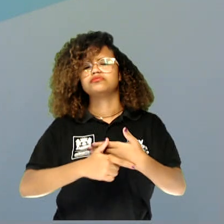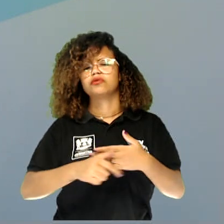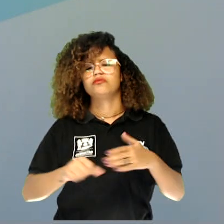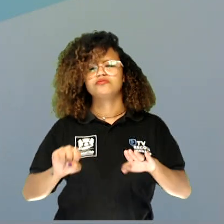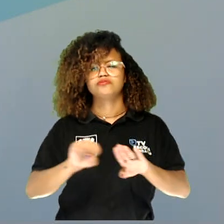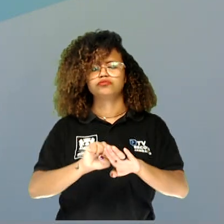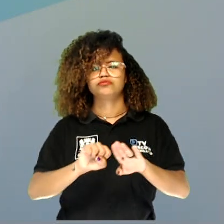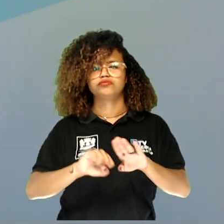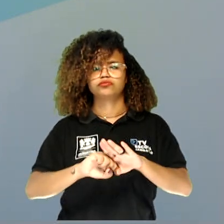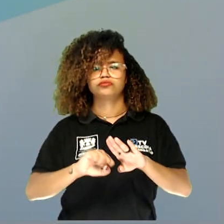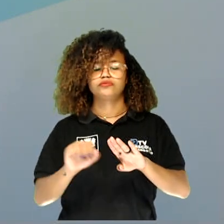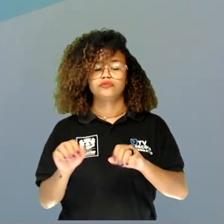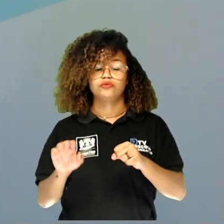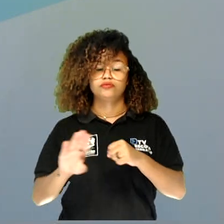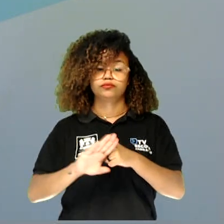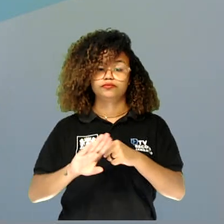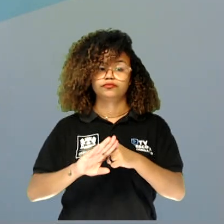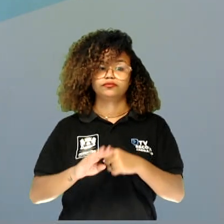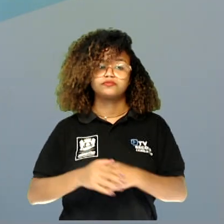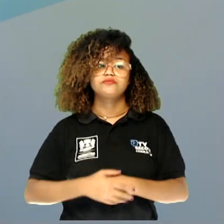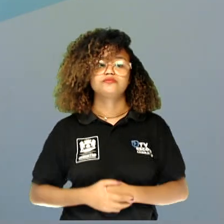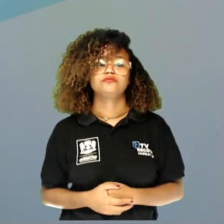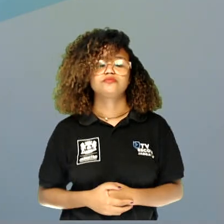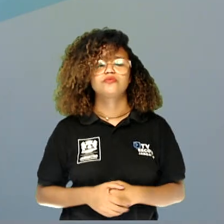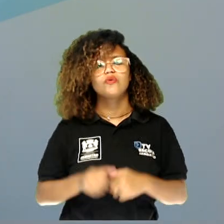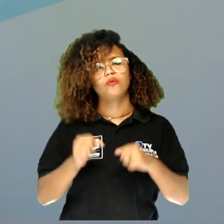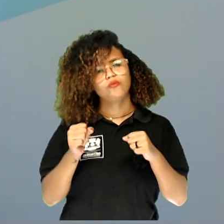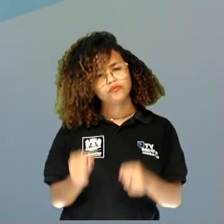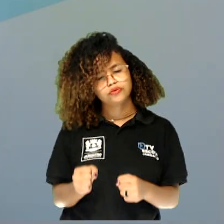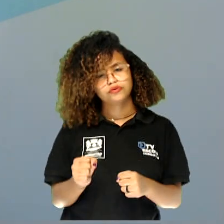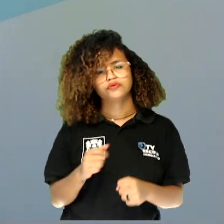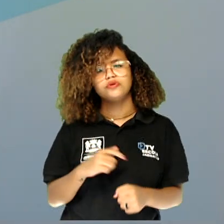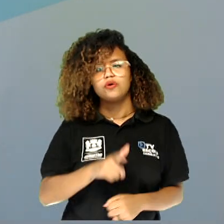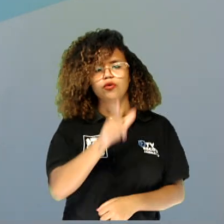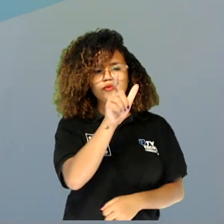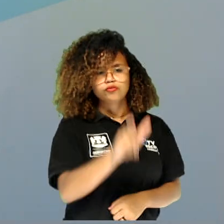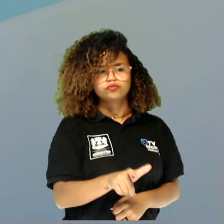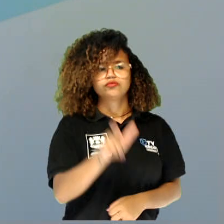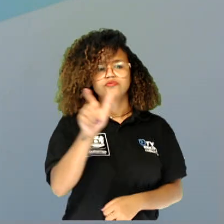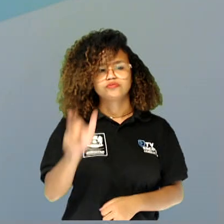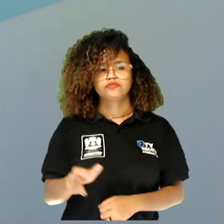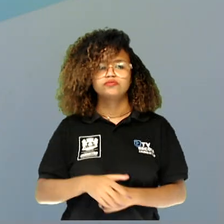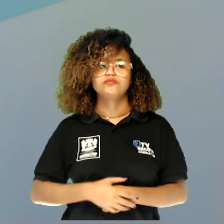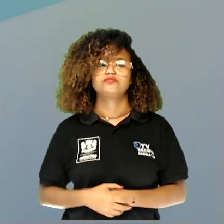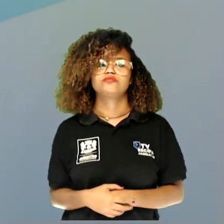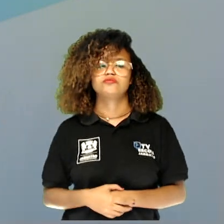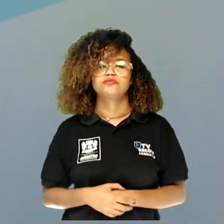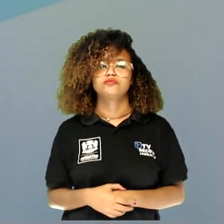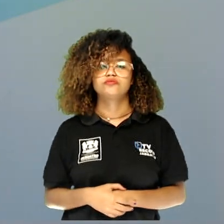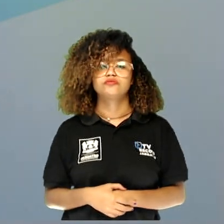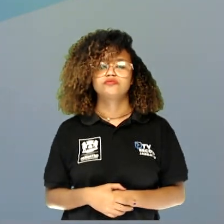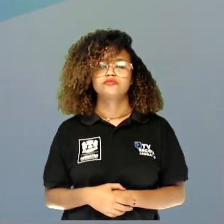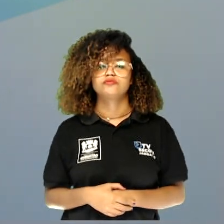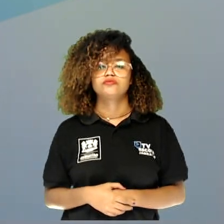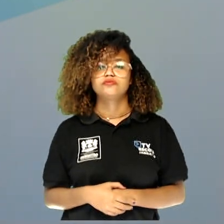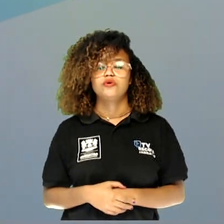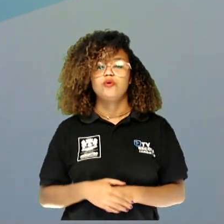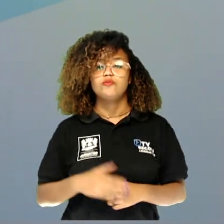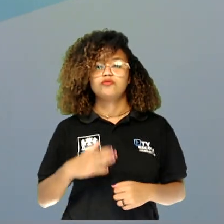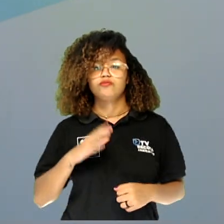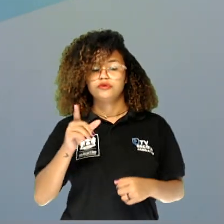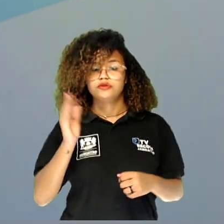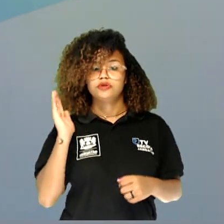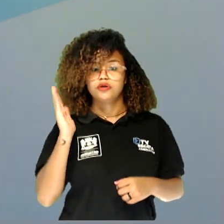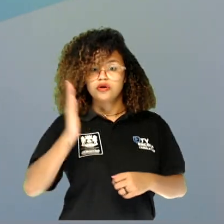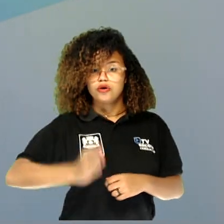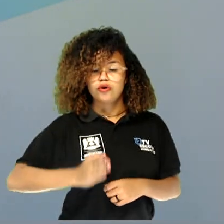substantivo? O substantivo, ele pode ser sujeito. Ele pode ser objeto